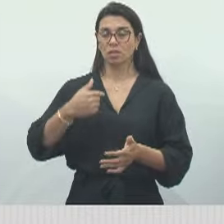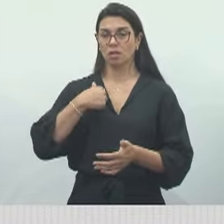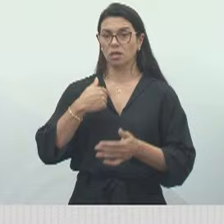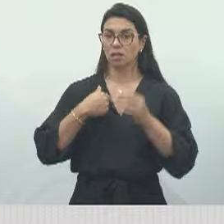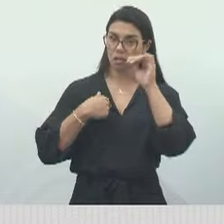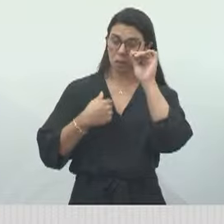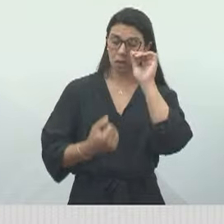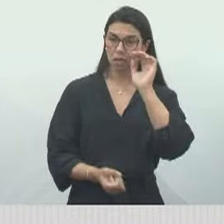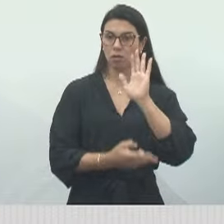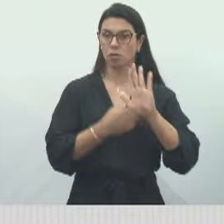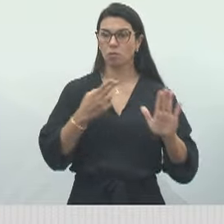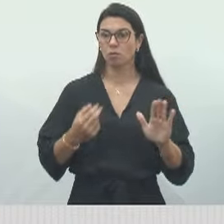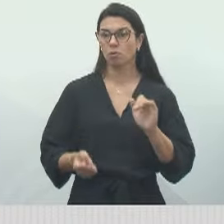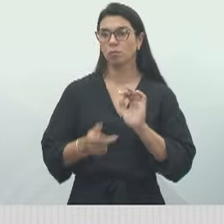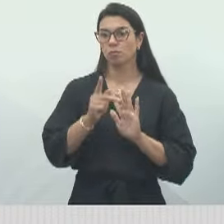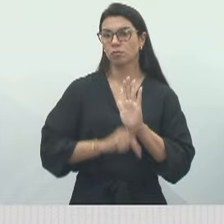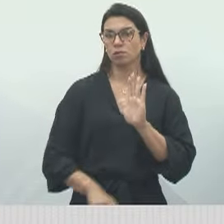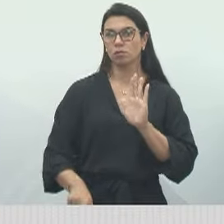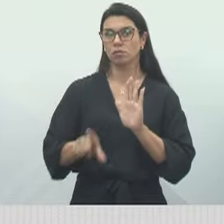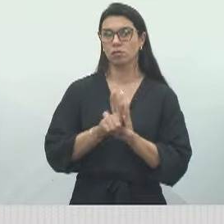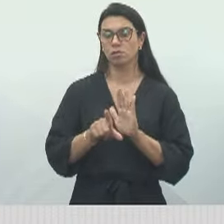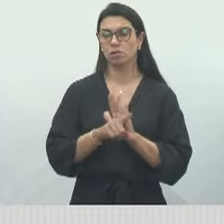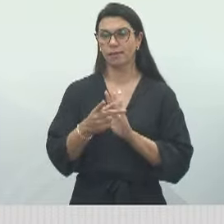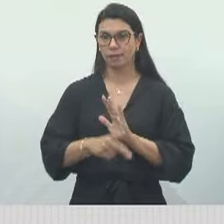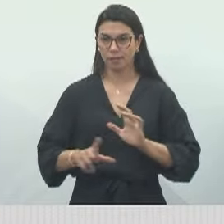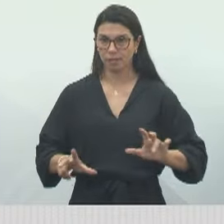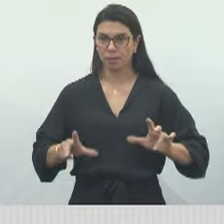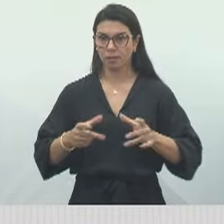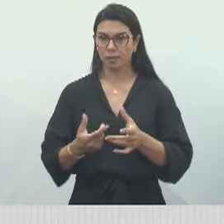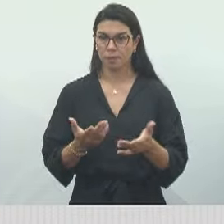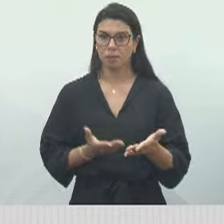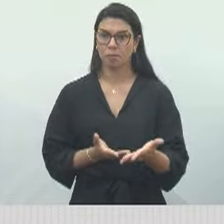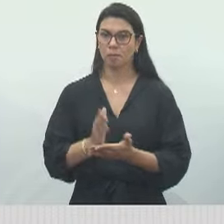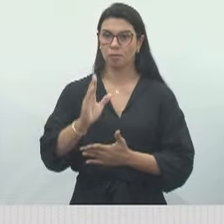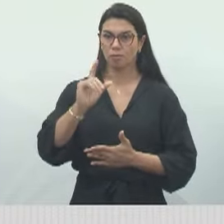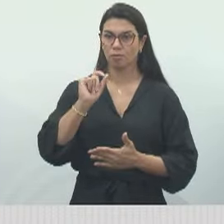nós fizemos um projeto de lei que passou nessa casa